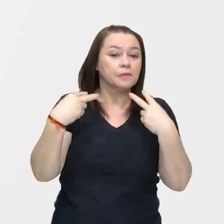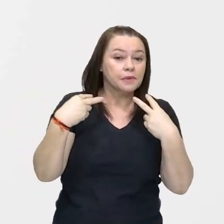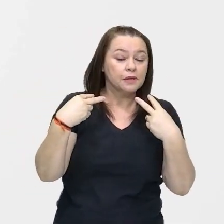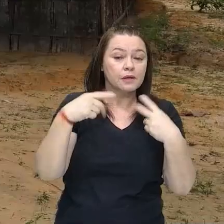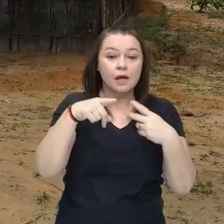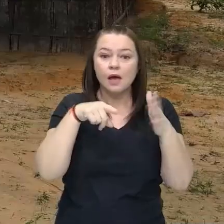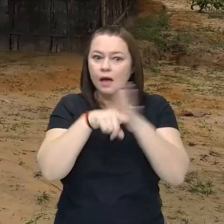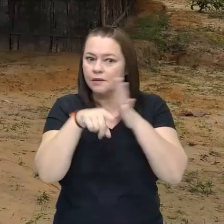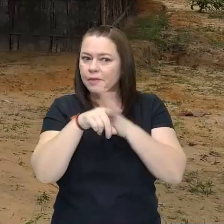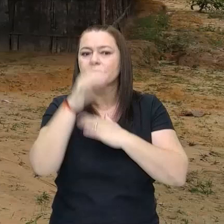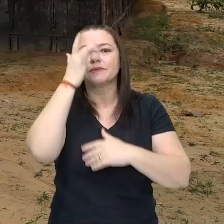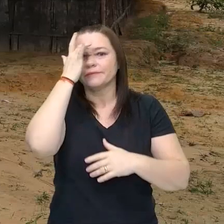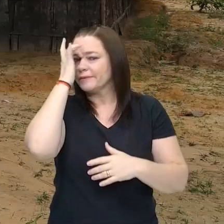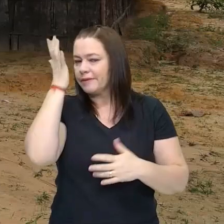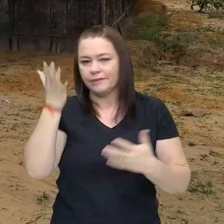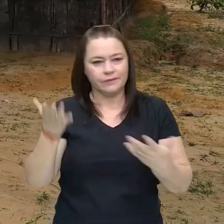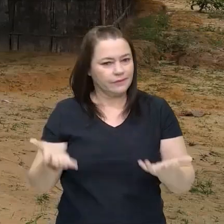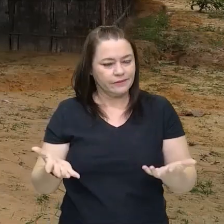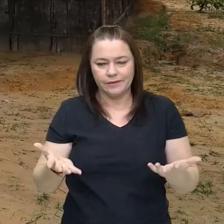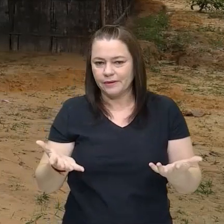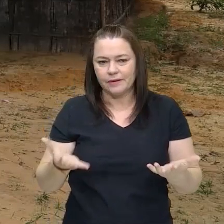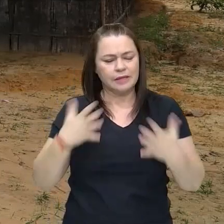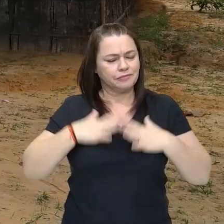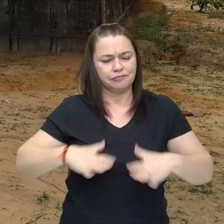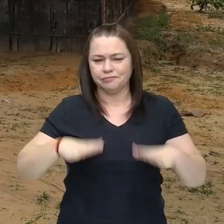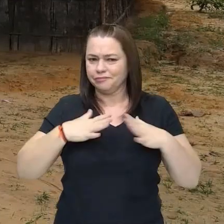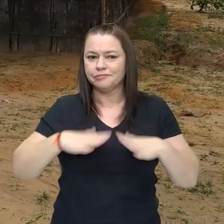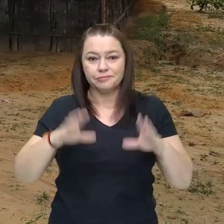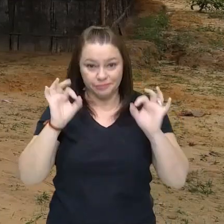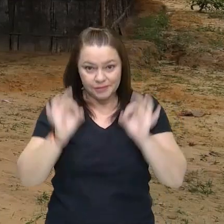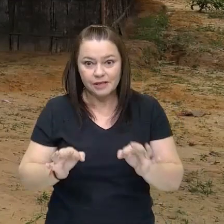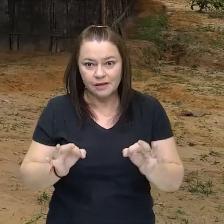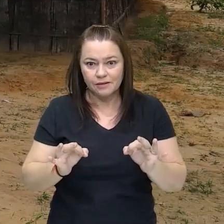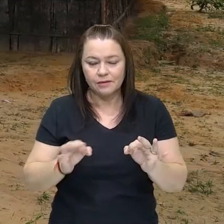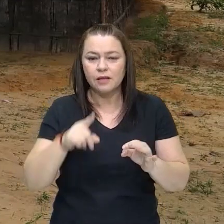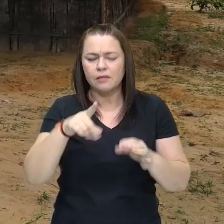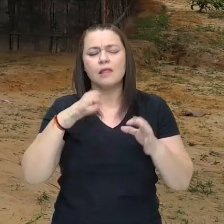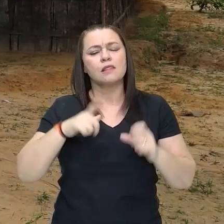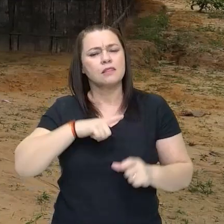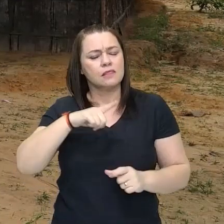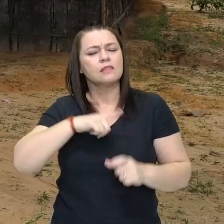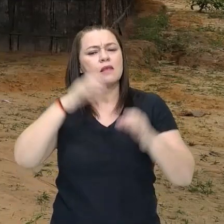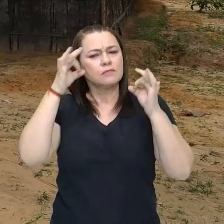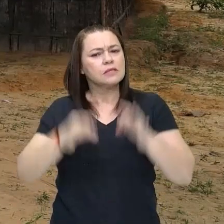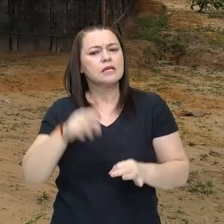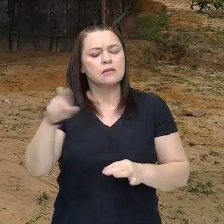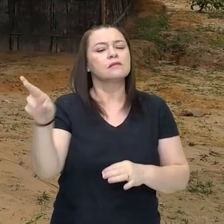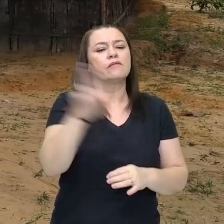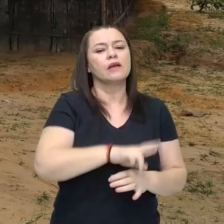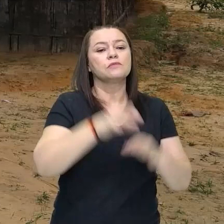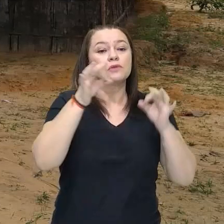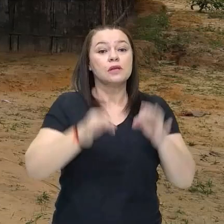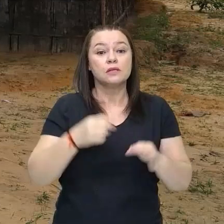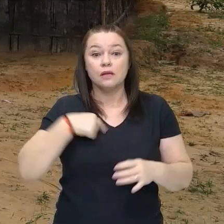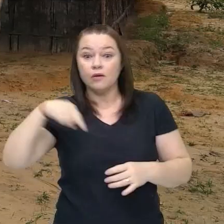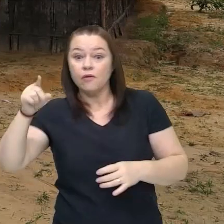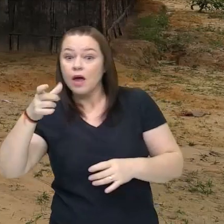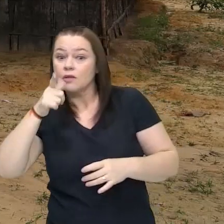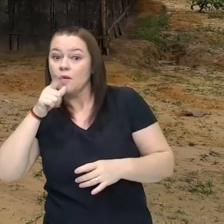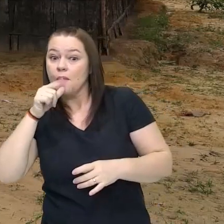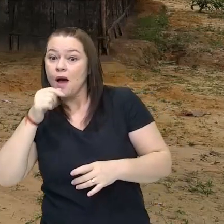As perguntas estão fáceis, as perguntas estão tranquilas, certo? Tenho certeza aí que você vai acertar tudo. Eu vou ali tomar uma água e já